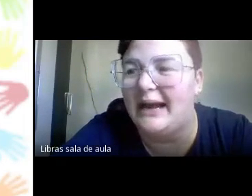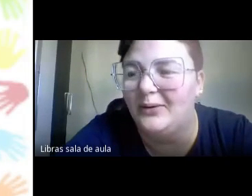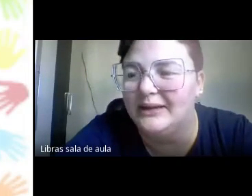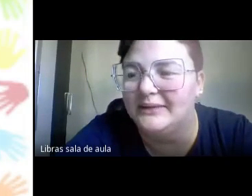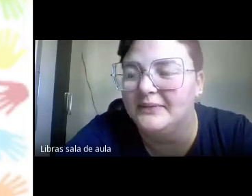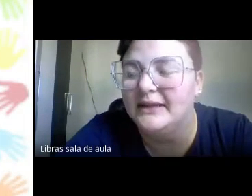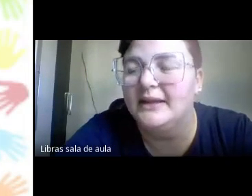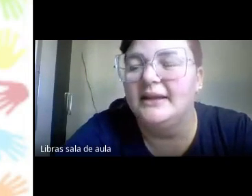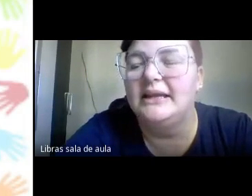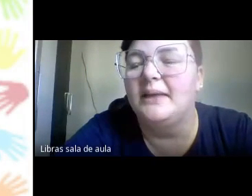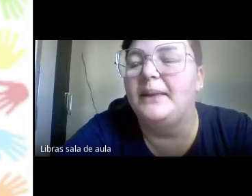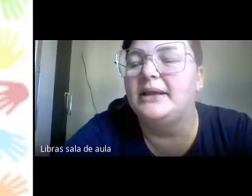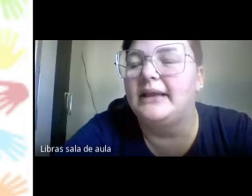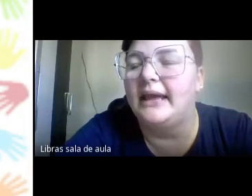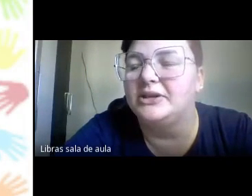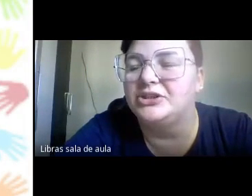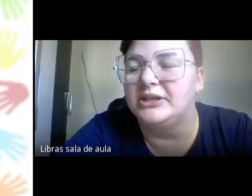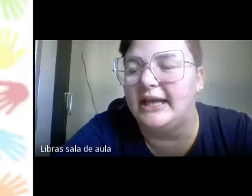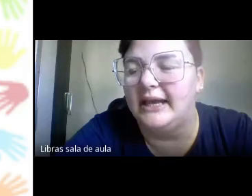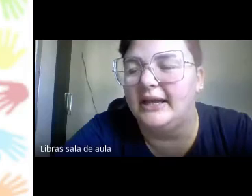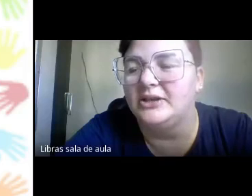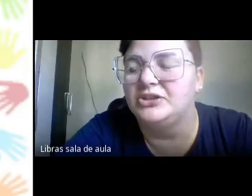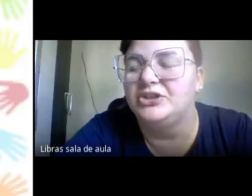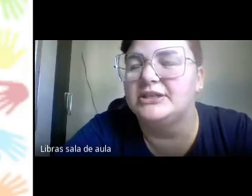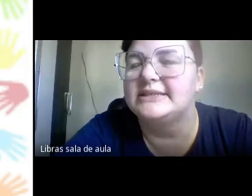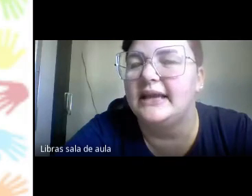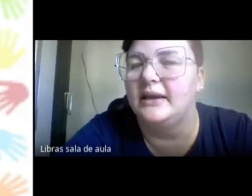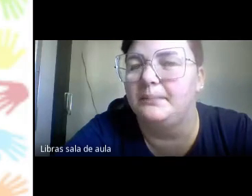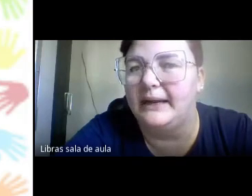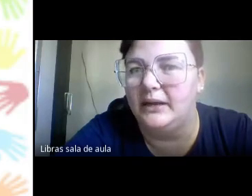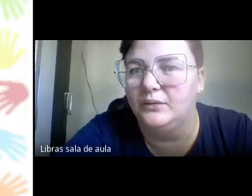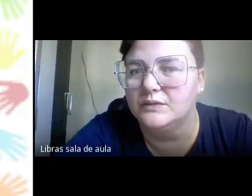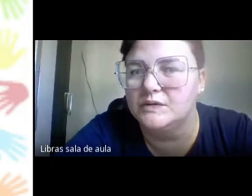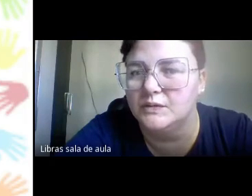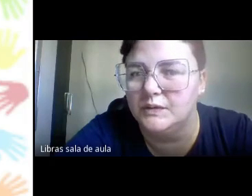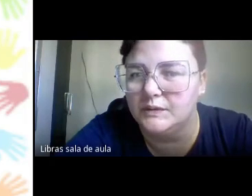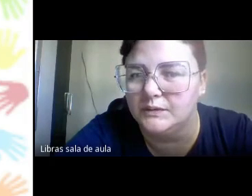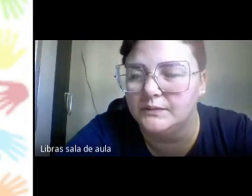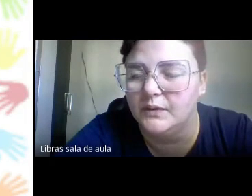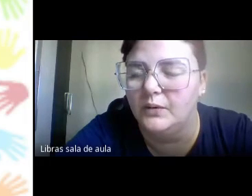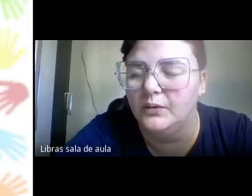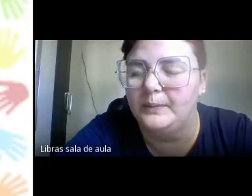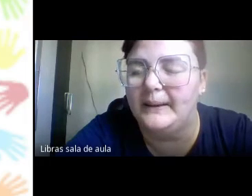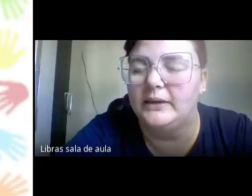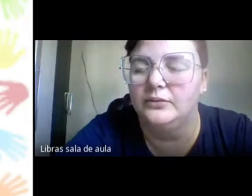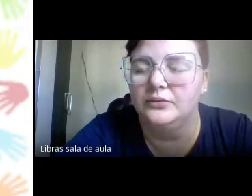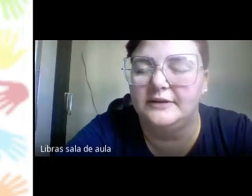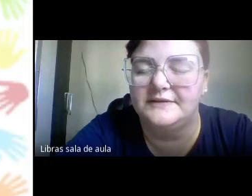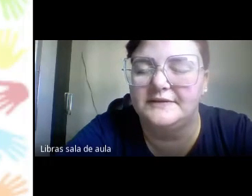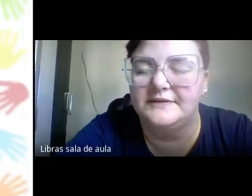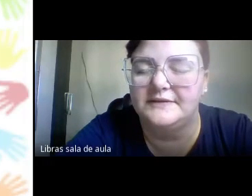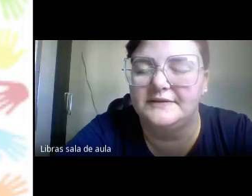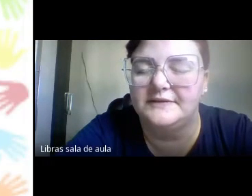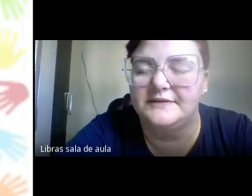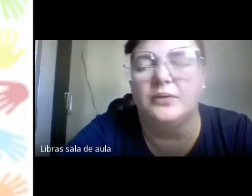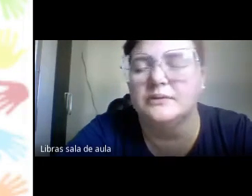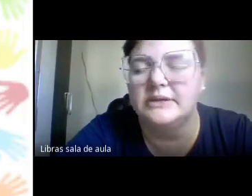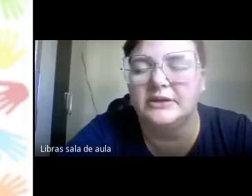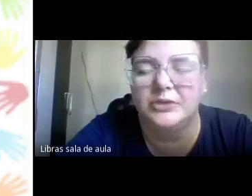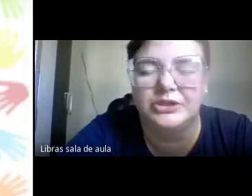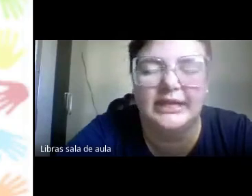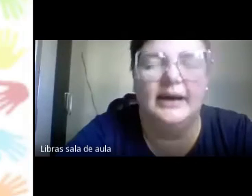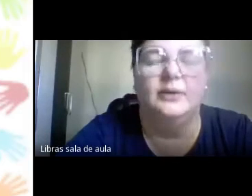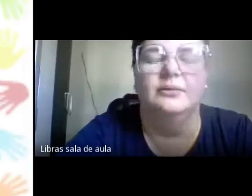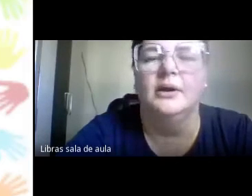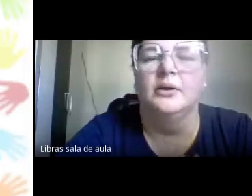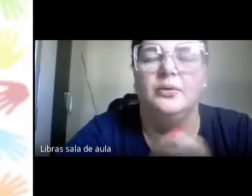próxima aula, independente, né, de ser para aluno surdo ou para aluno com deficiência intelectual, com